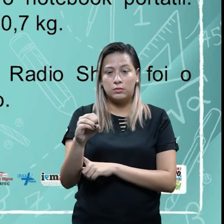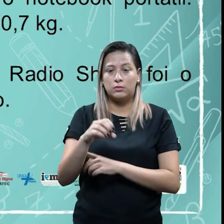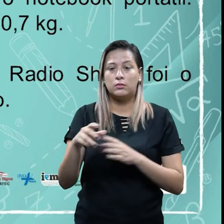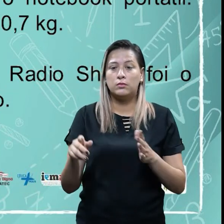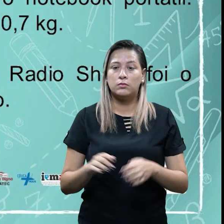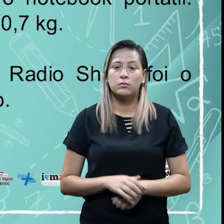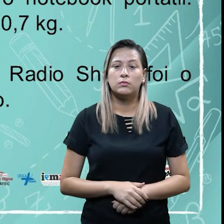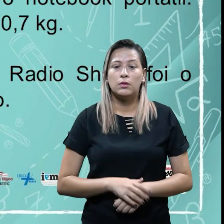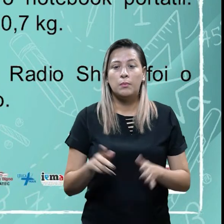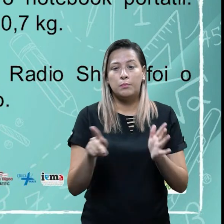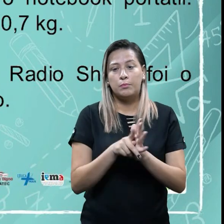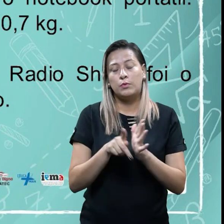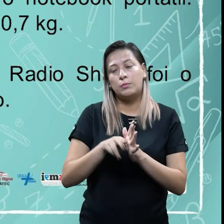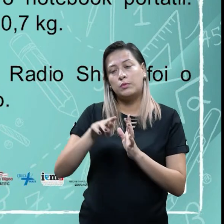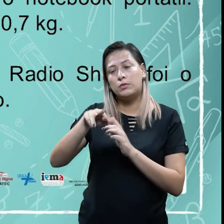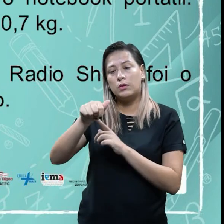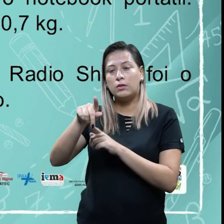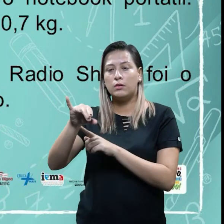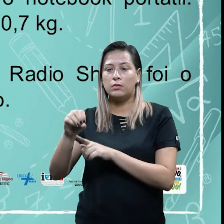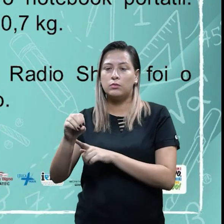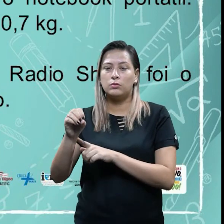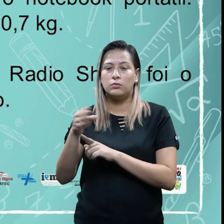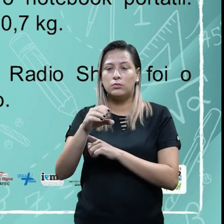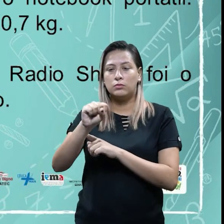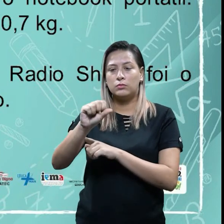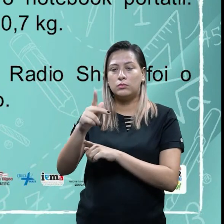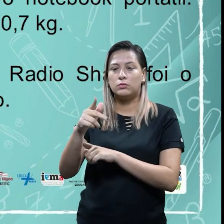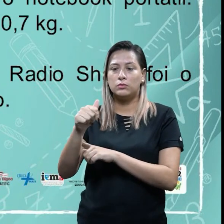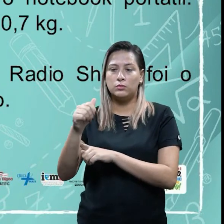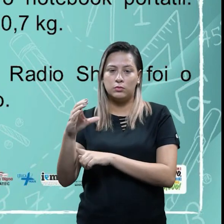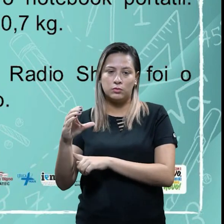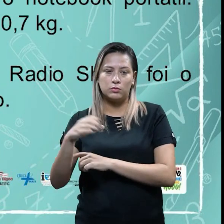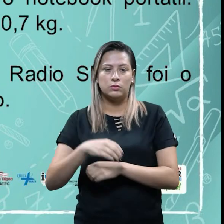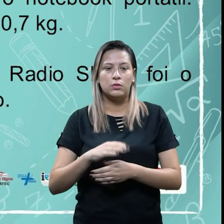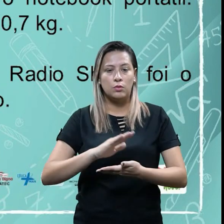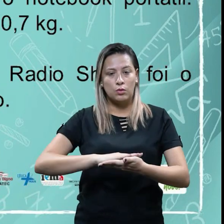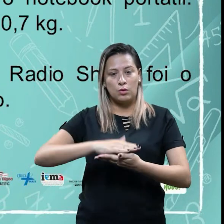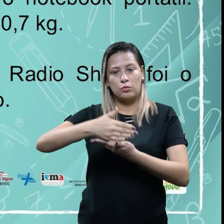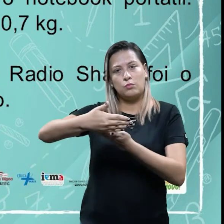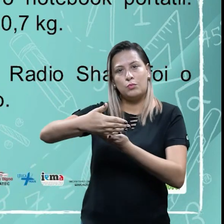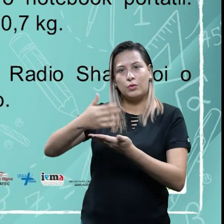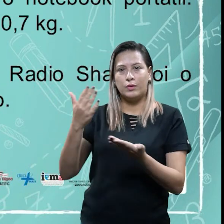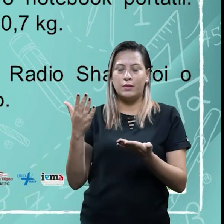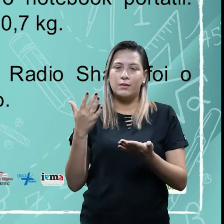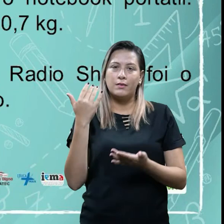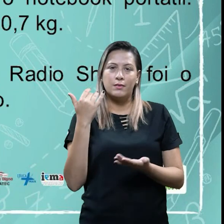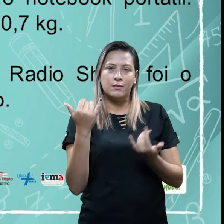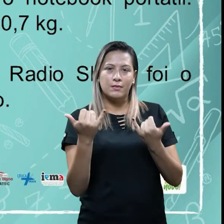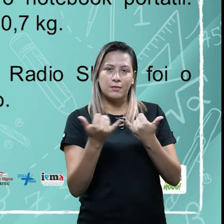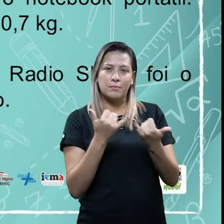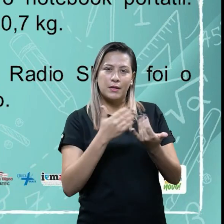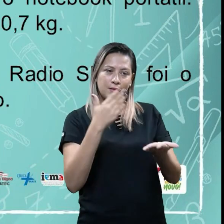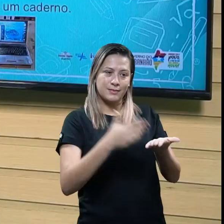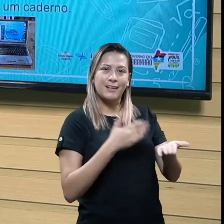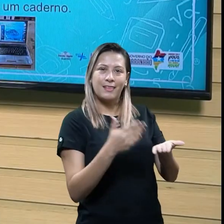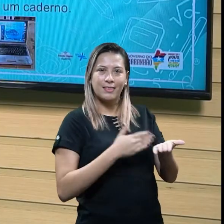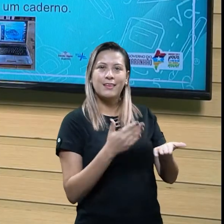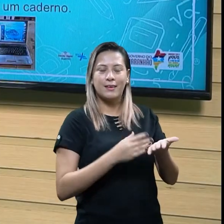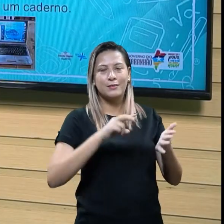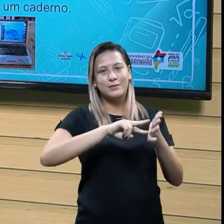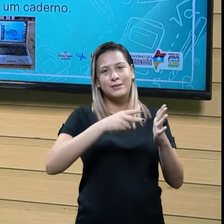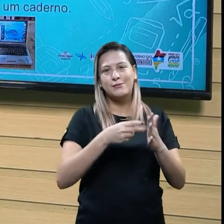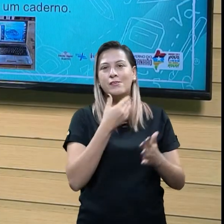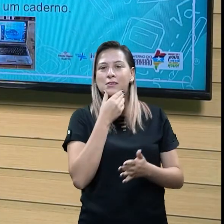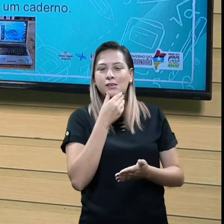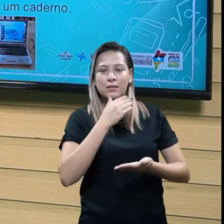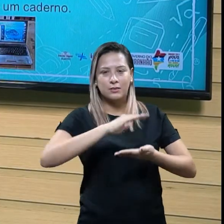200 da Radio Shack. Foi o primeiro notebook dobrável como um caderno. Daí o nome notebook, tá? Que